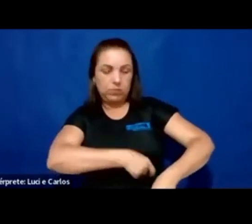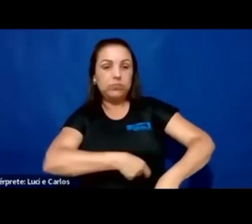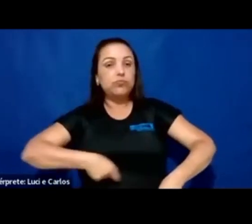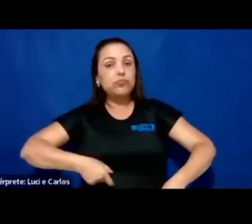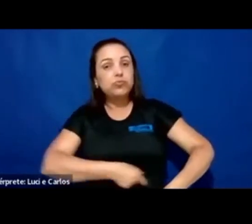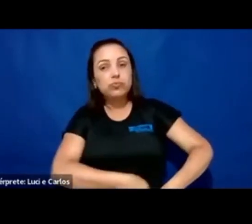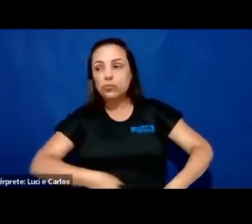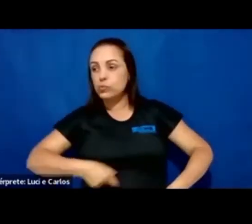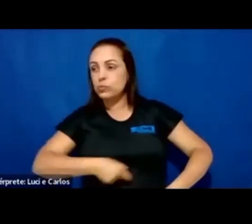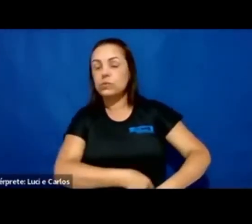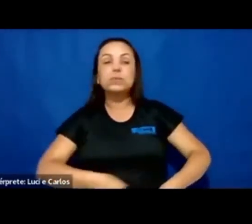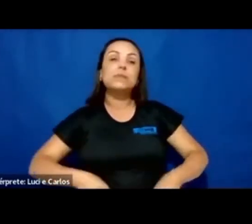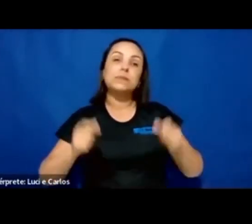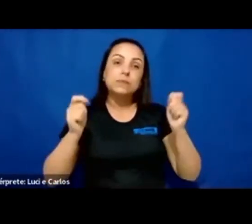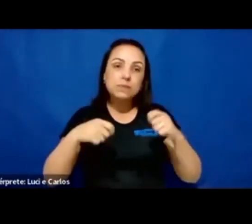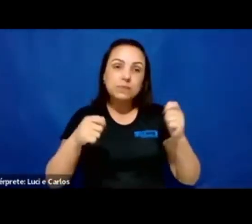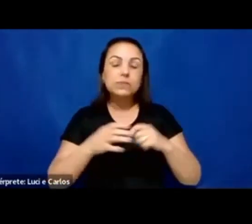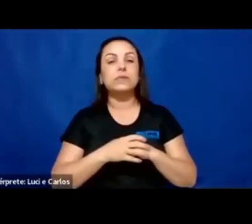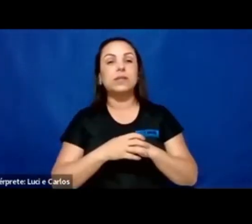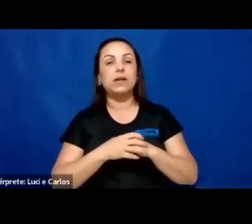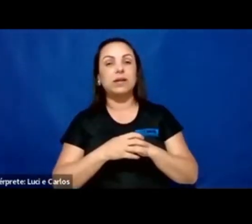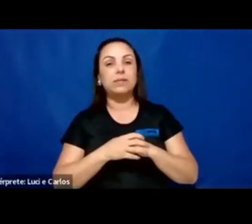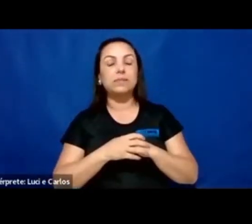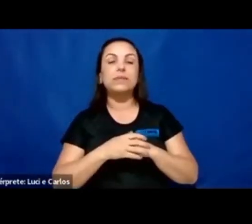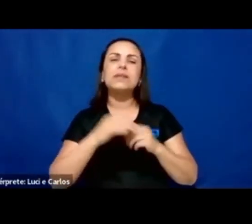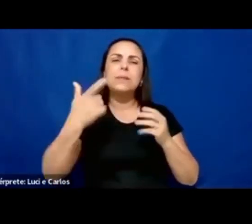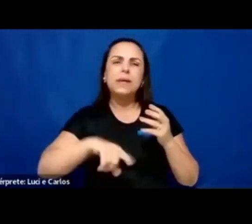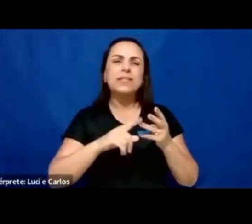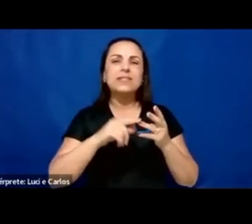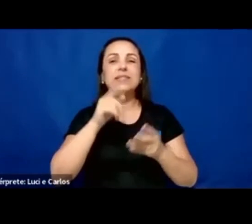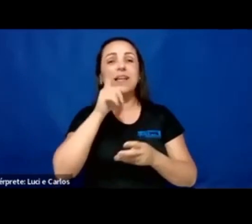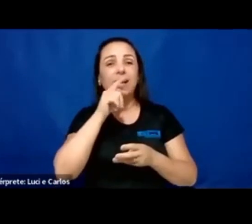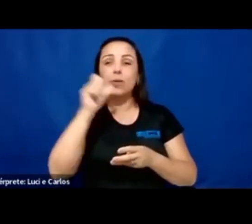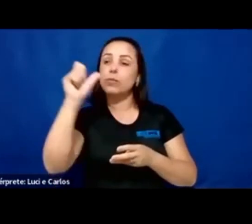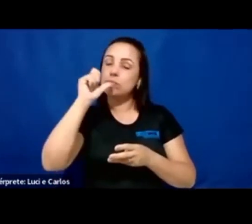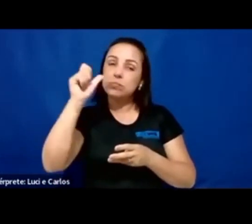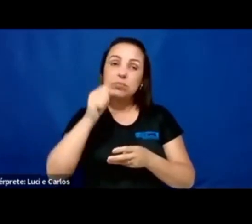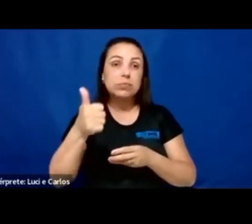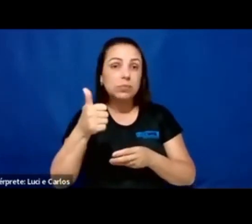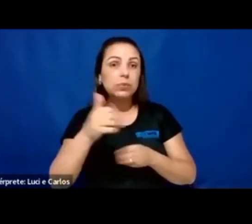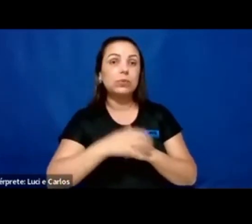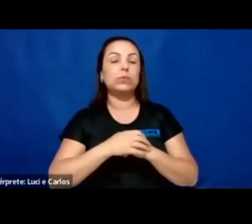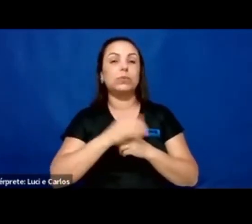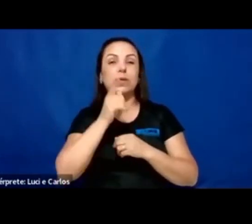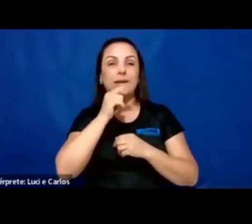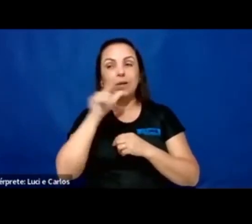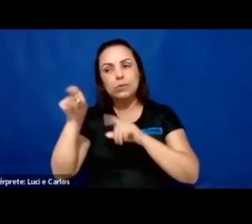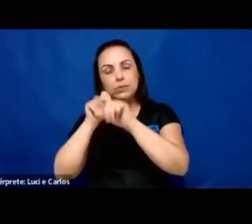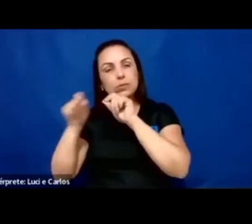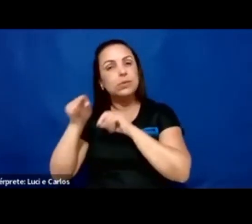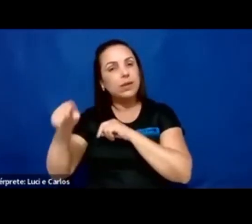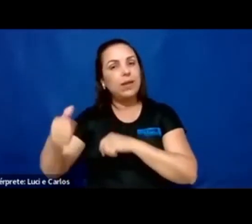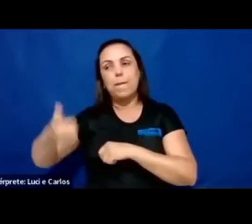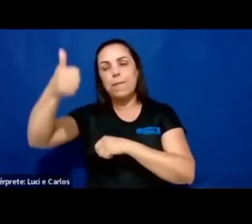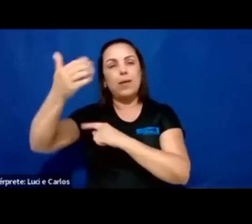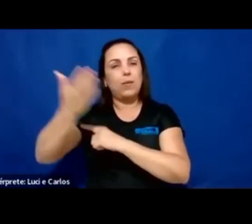farinha e, claro, você tomar uma água boa. Existem várias etapas da água. Imagina aqui que eu posso